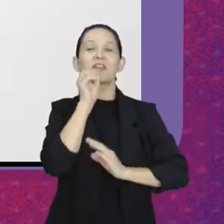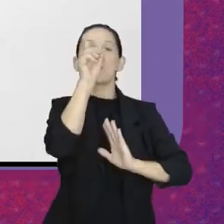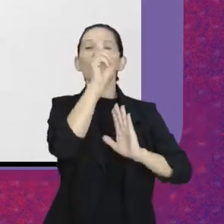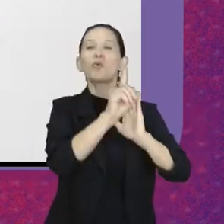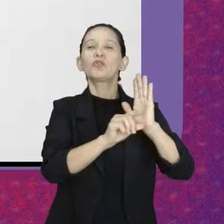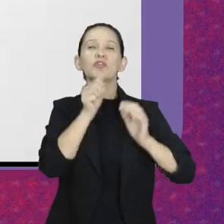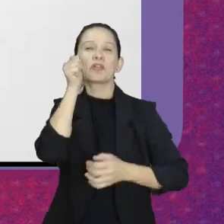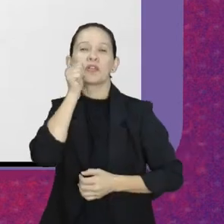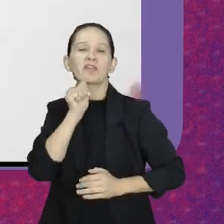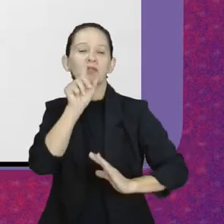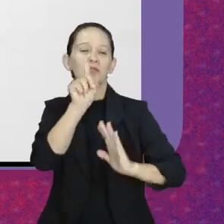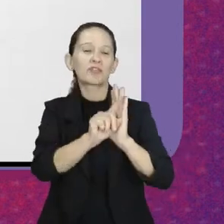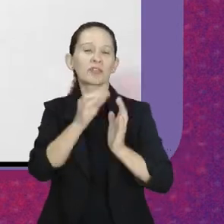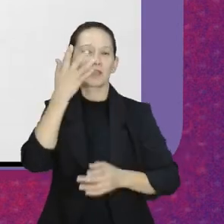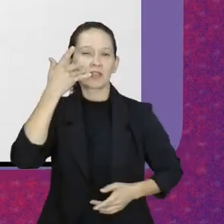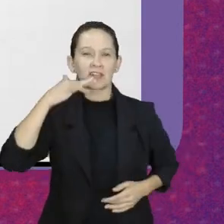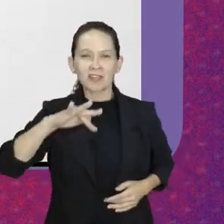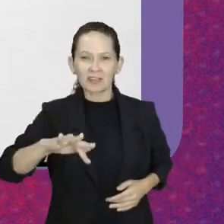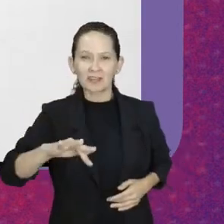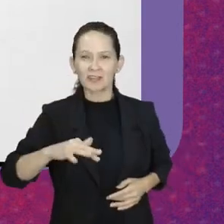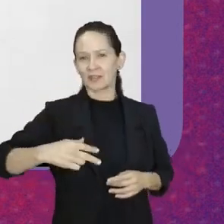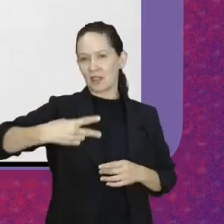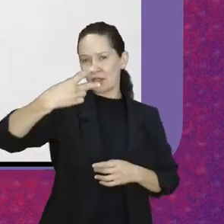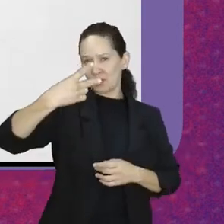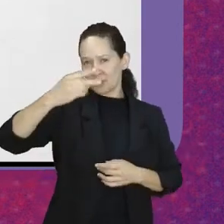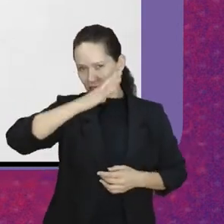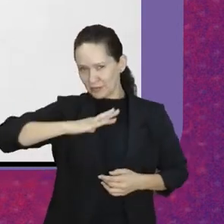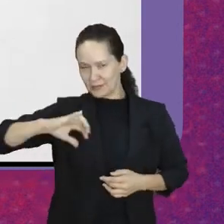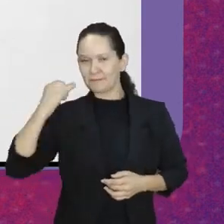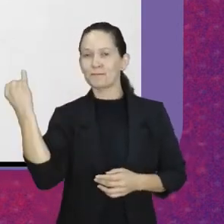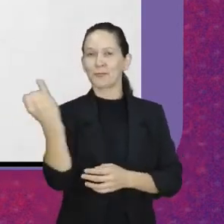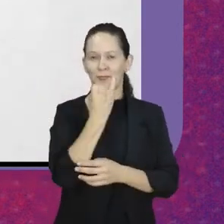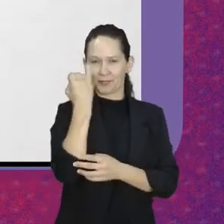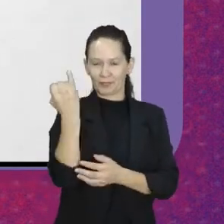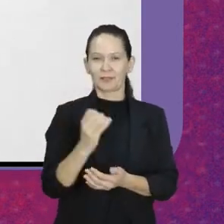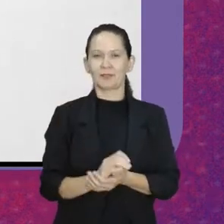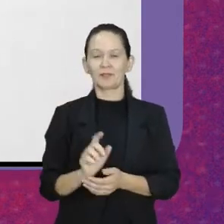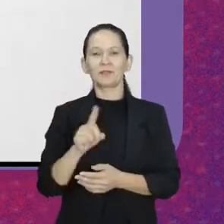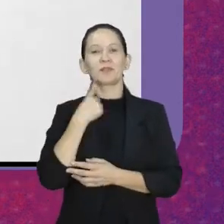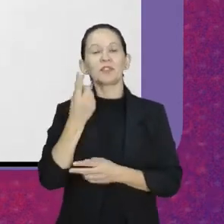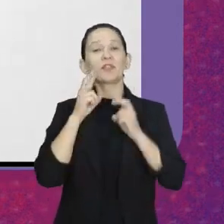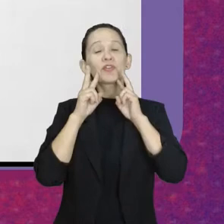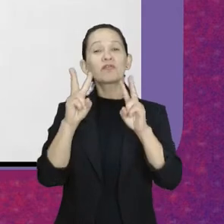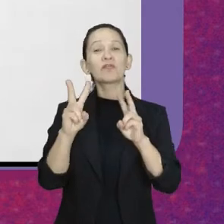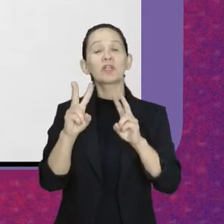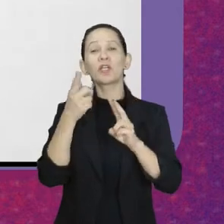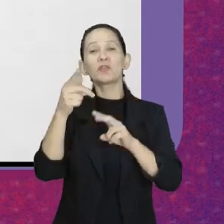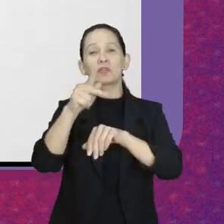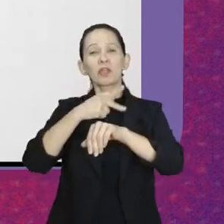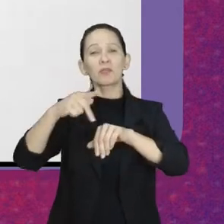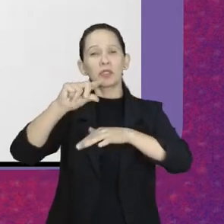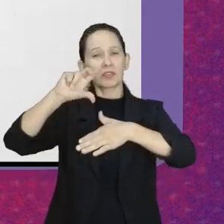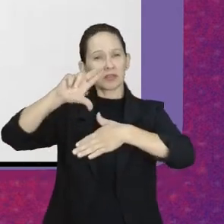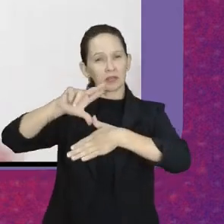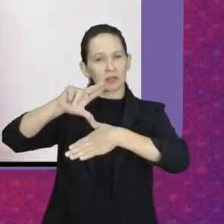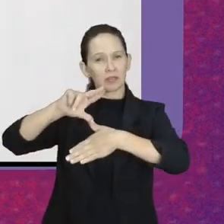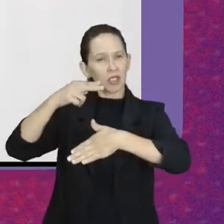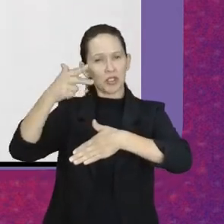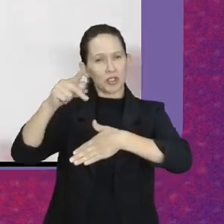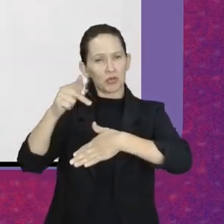das crianças, né? Essas duas dimensões. E a gente vê que não tem país na América Latina, inclusive, que não